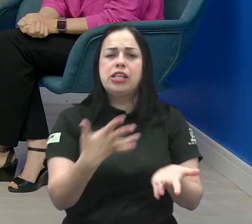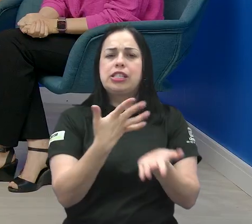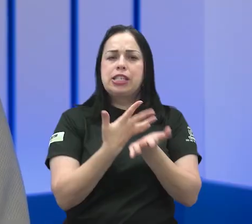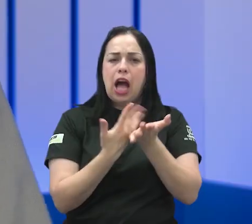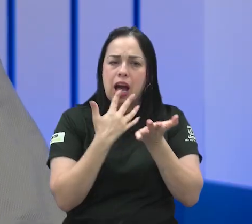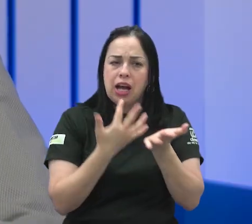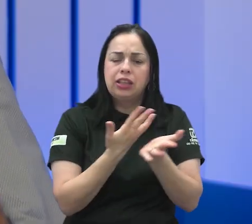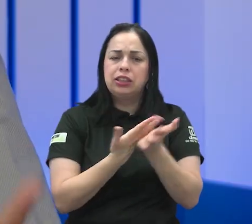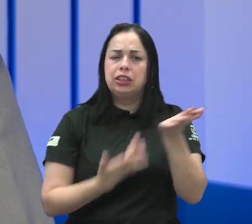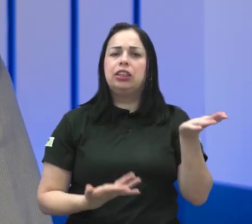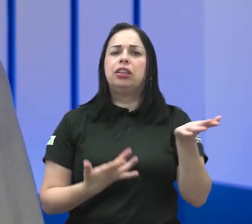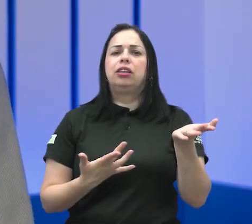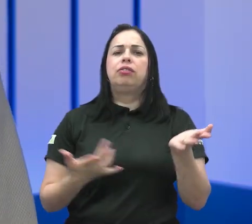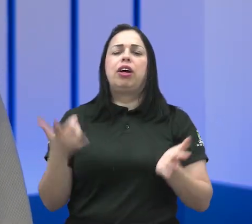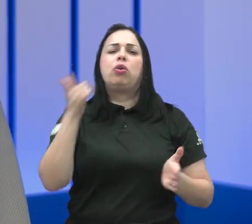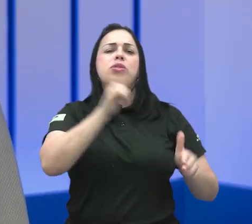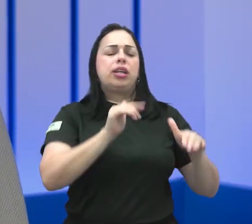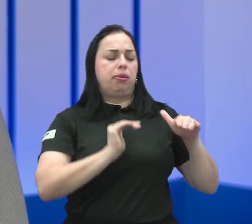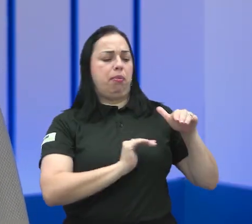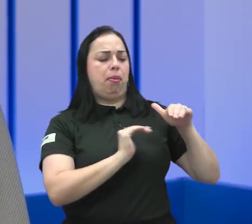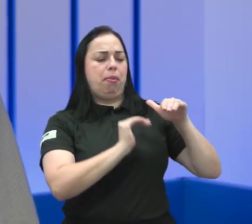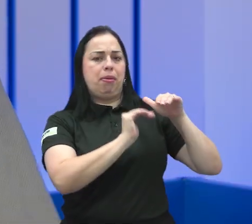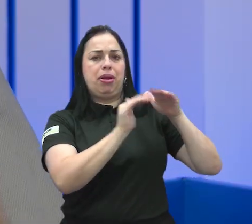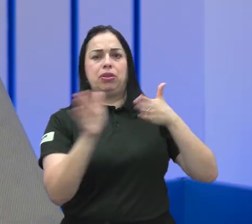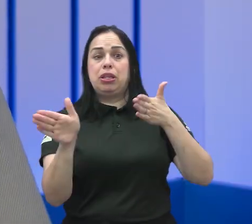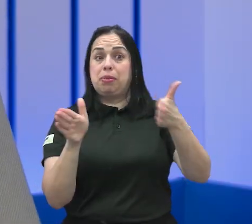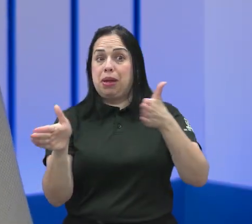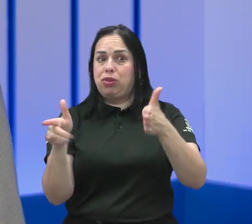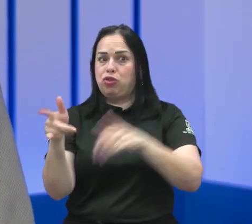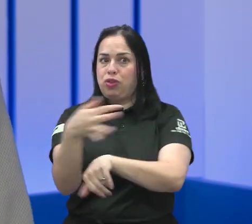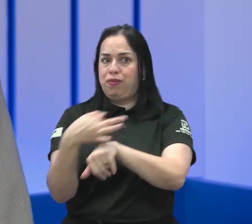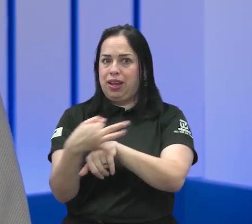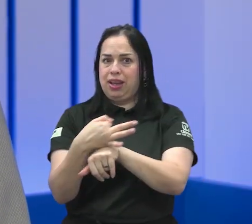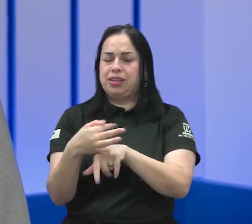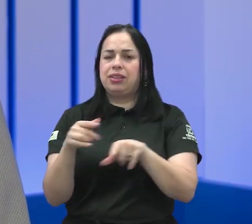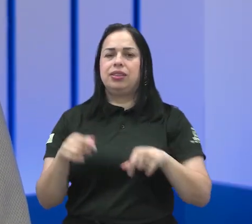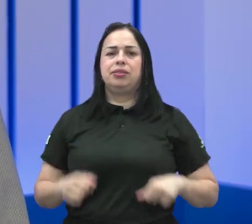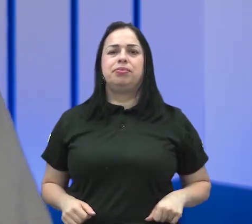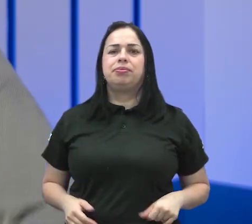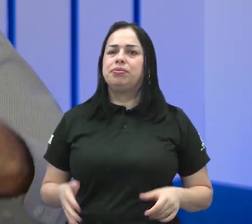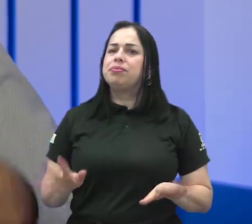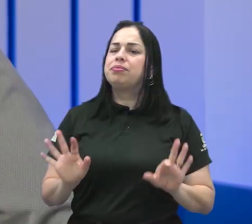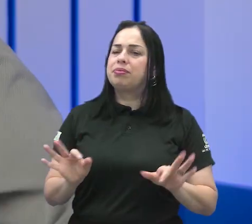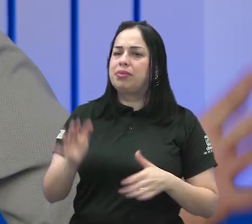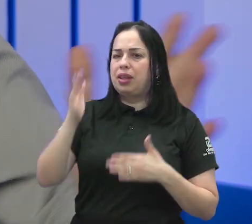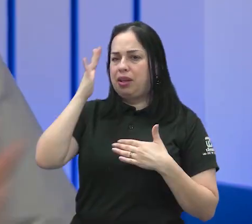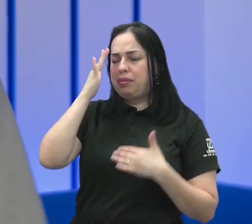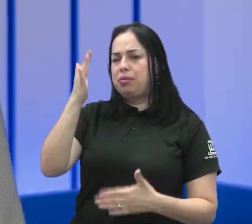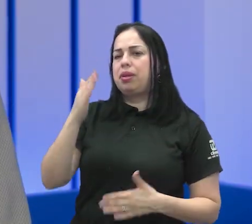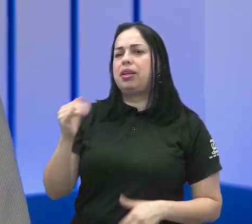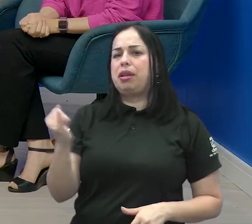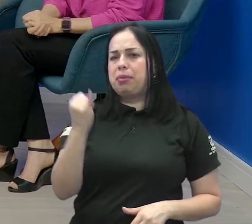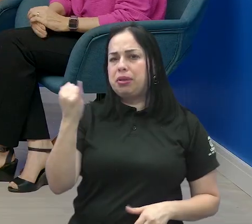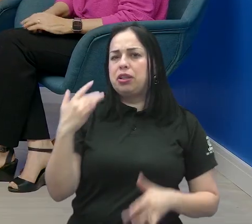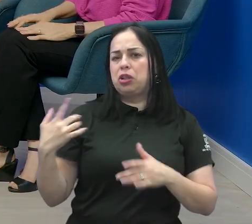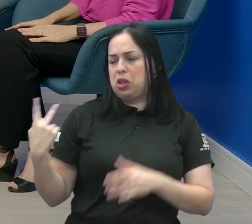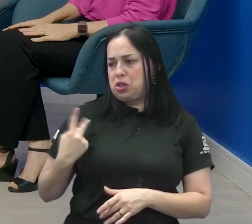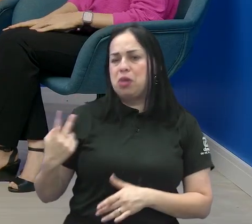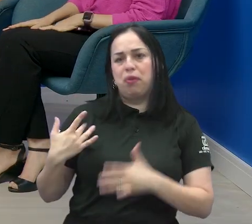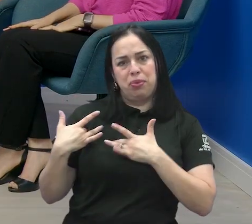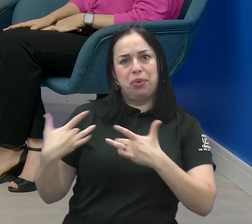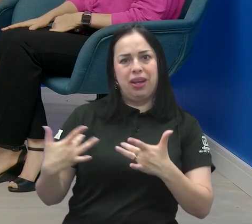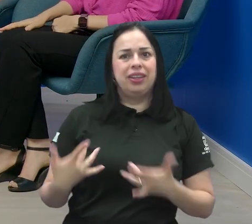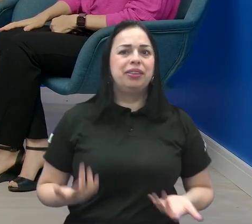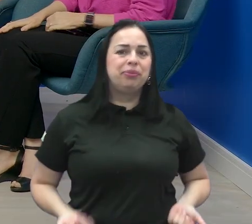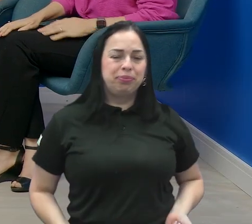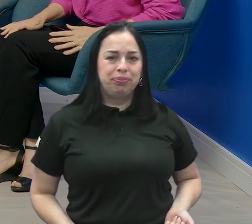de sangue, para que seja um doador, né, que assim a gente garante os estoques aí nas férias do ano e durante todo o ano. É isso, muito importante,